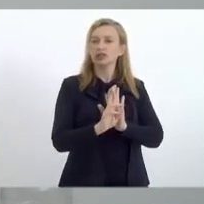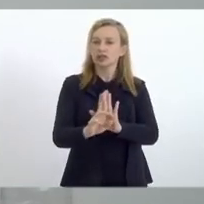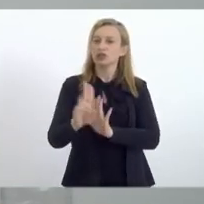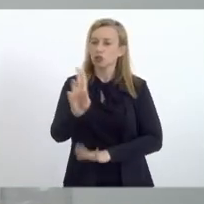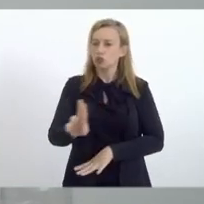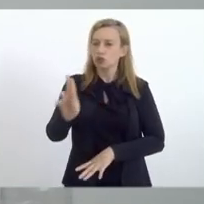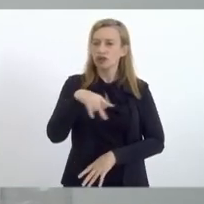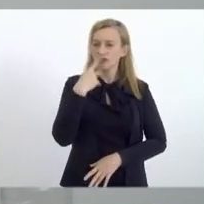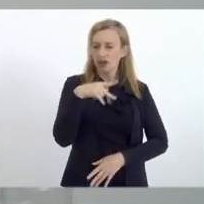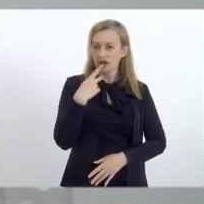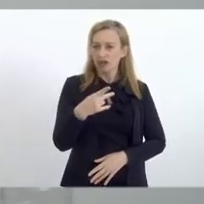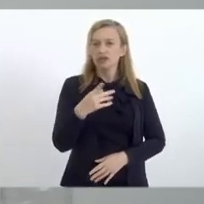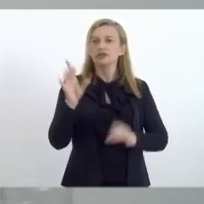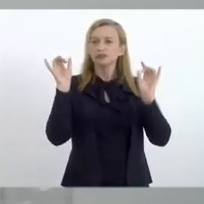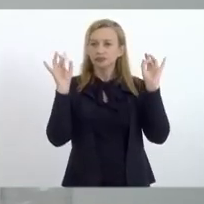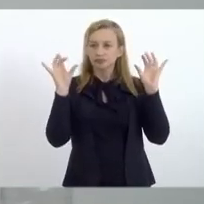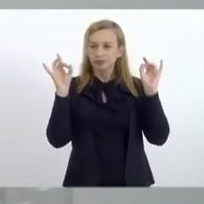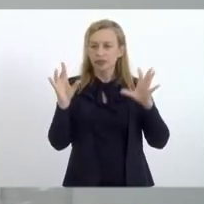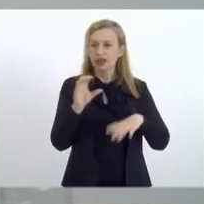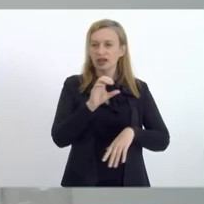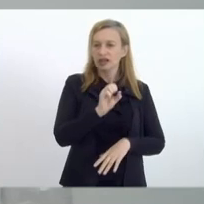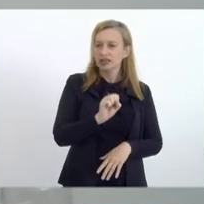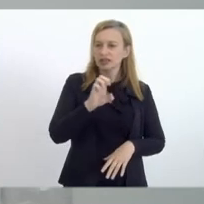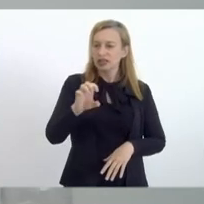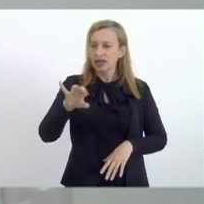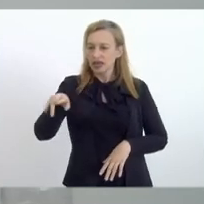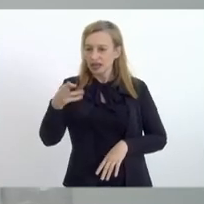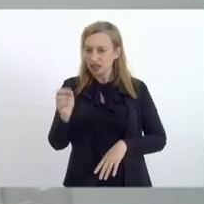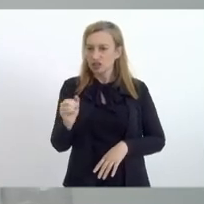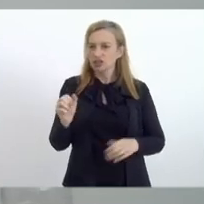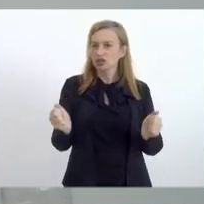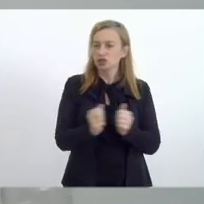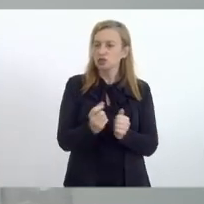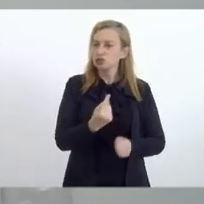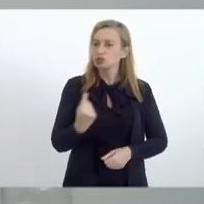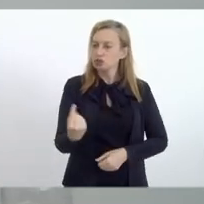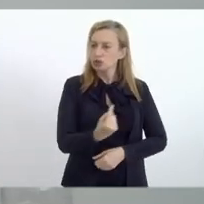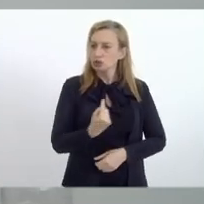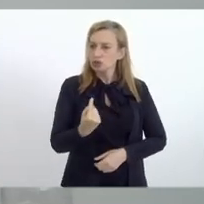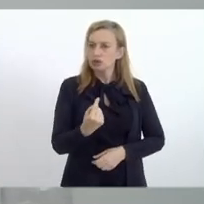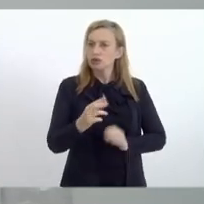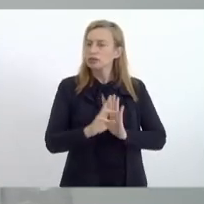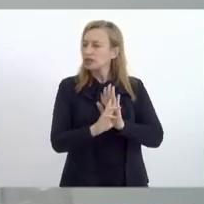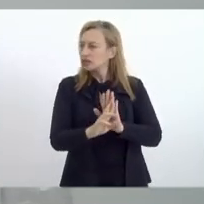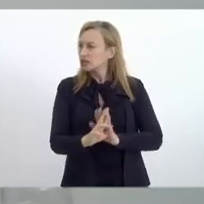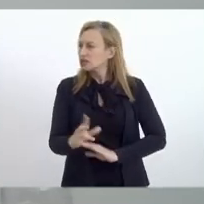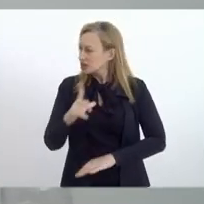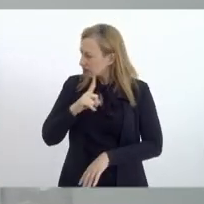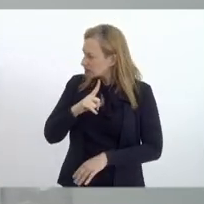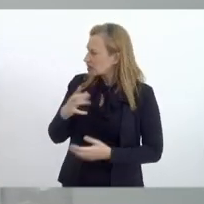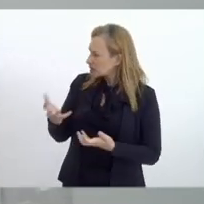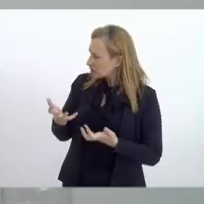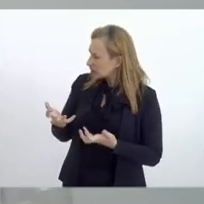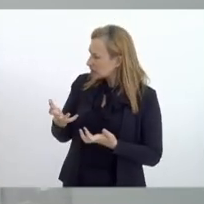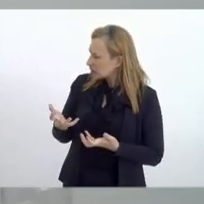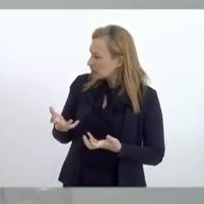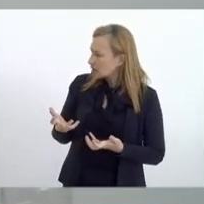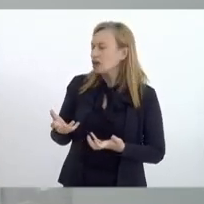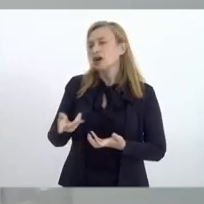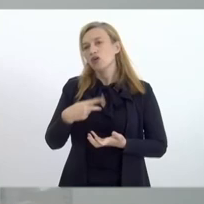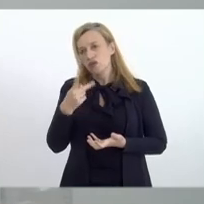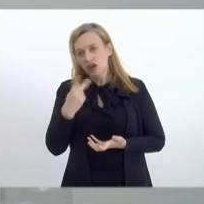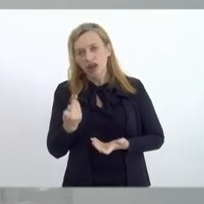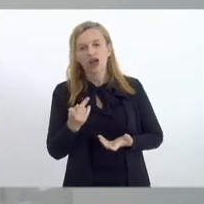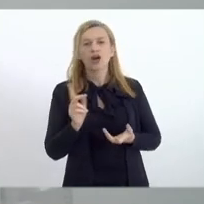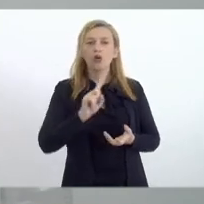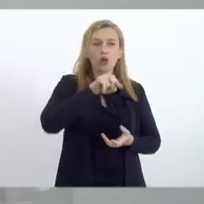da palavra, em especial a SERJ, que está aqui conosco. Então, se o representante do presidente quiser fazer uso da palavra, ou